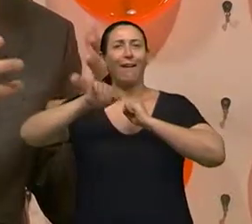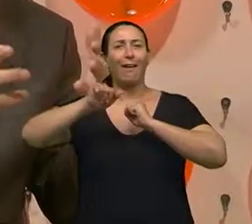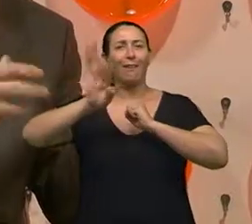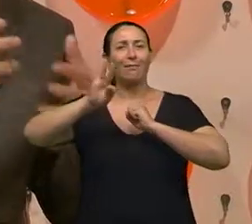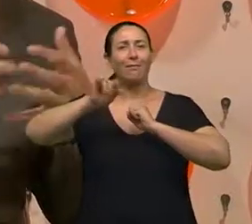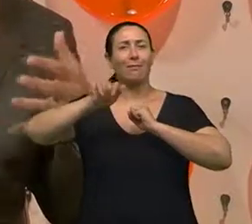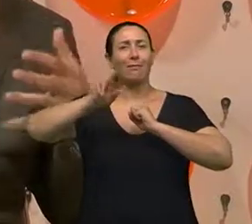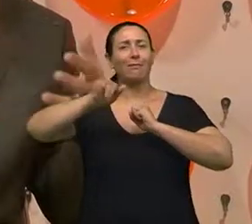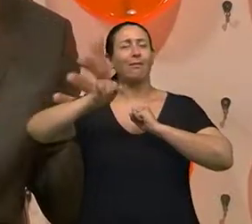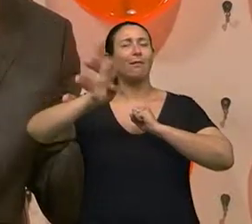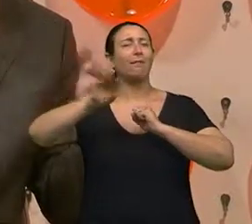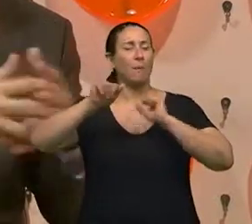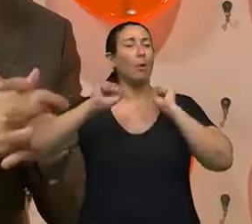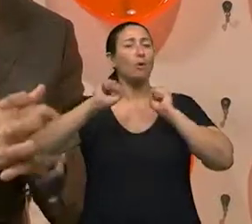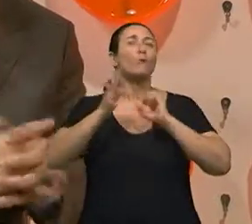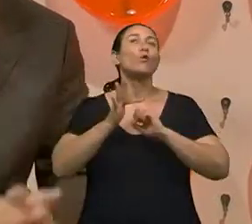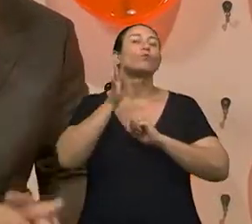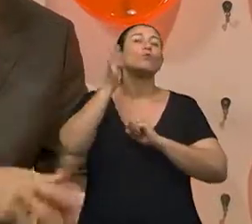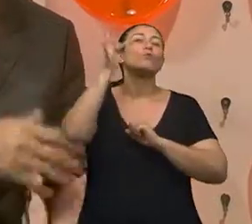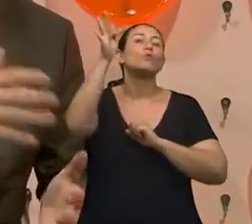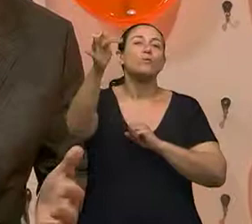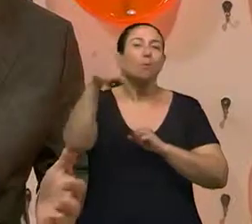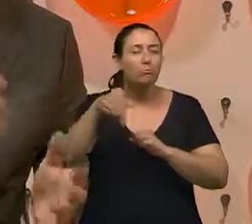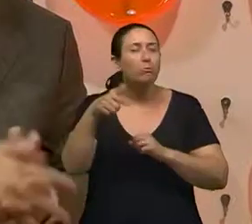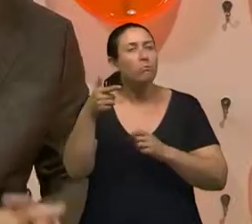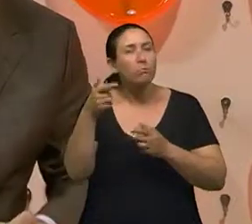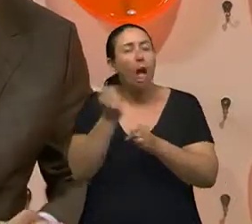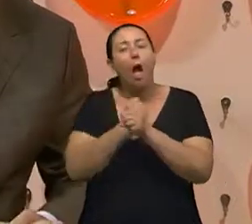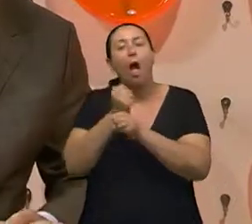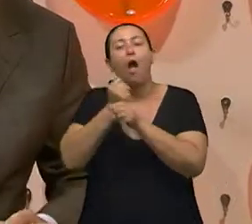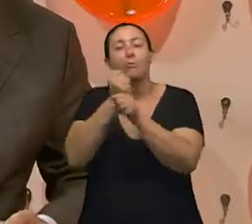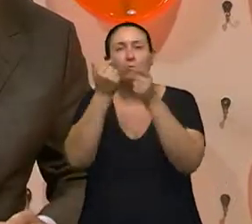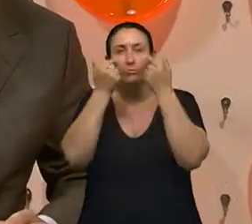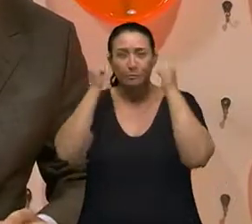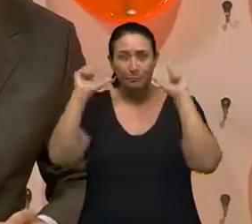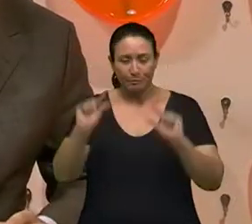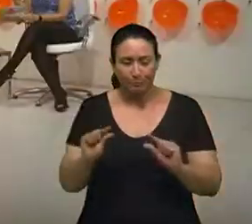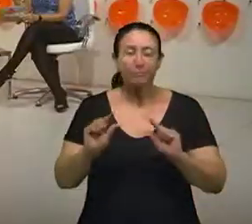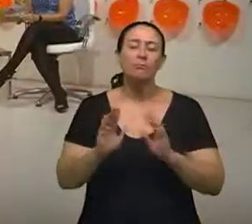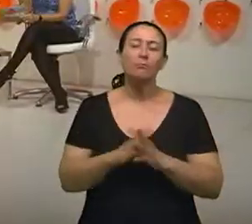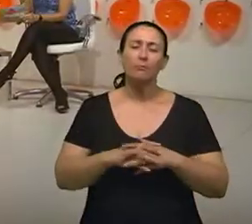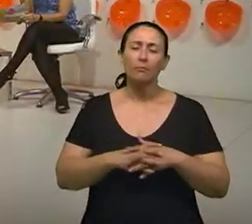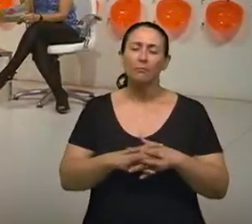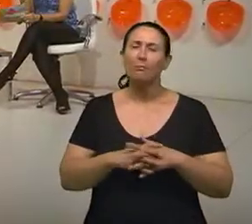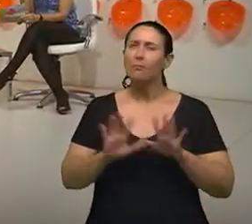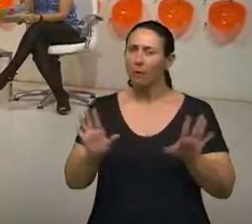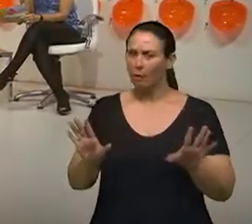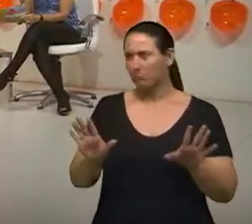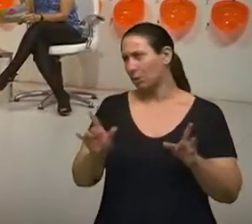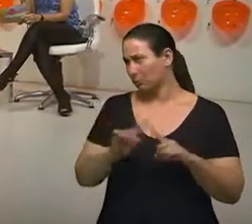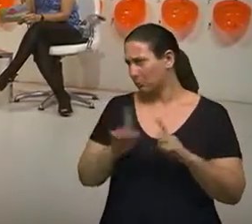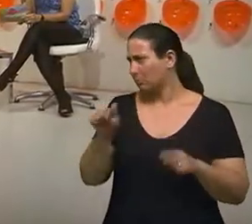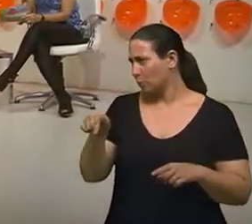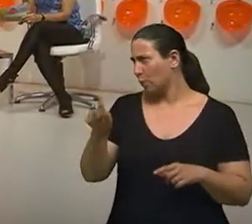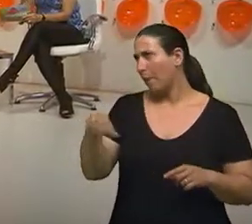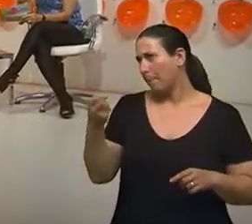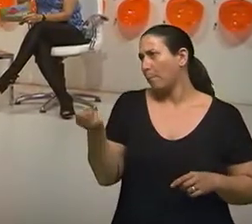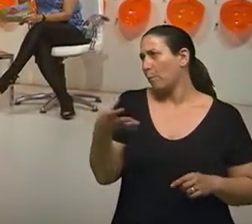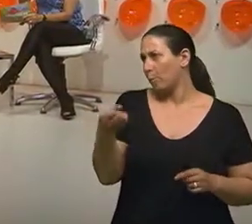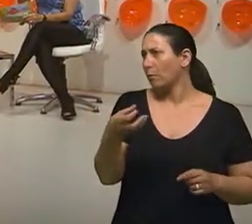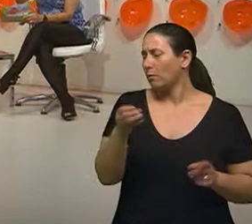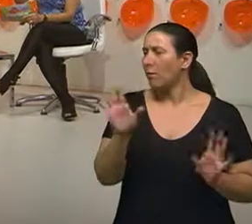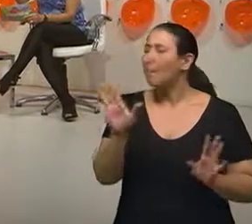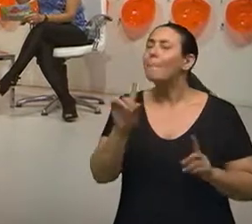que evite alterações visuais nessas pessoas com o passar dos anos. Uhum. Bom, mas isso é mais modernamente, né? Claro que a gente